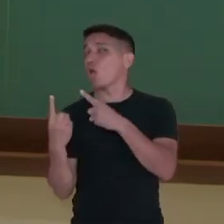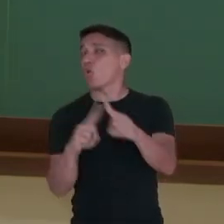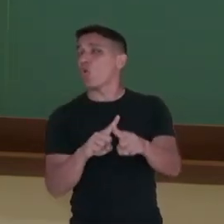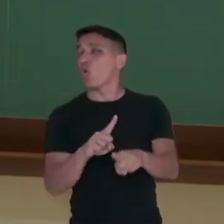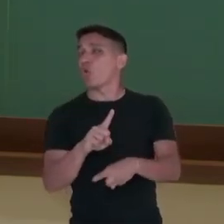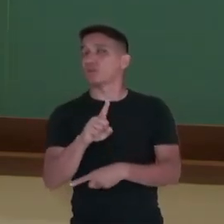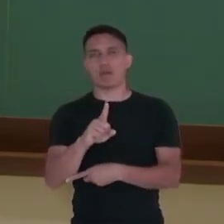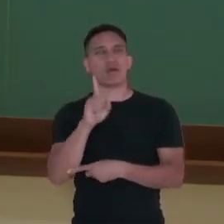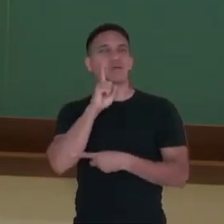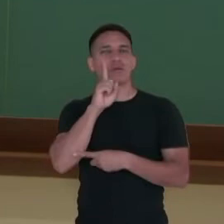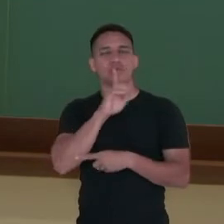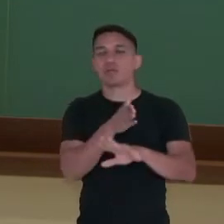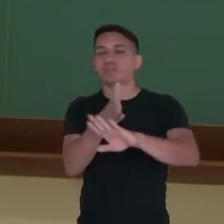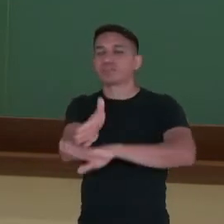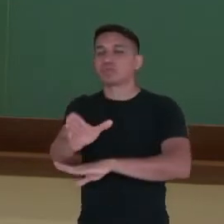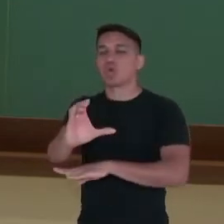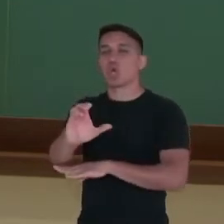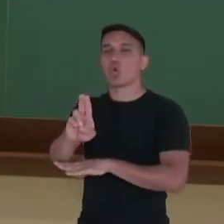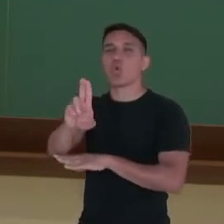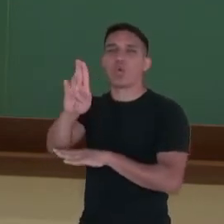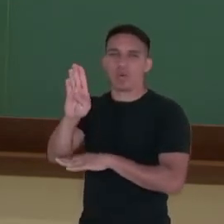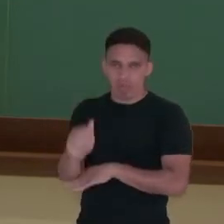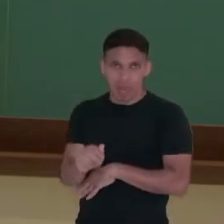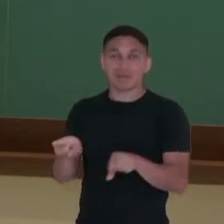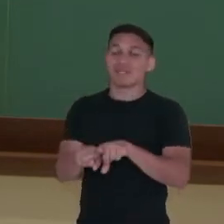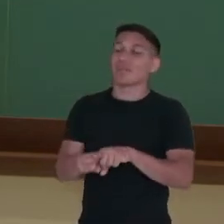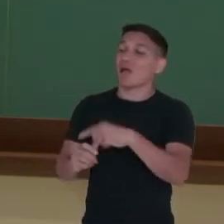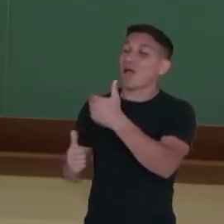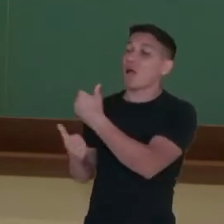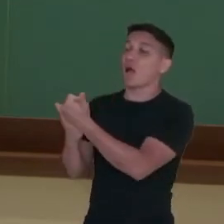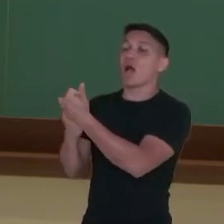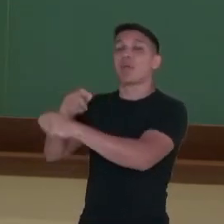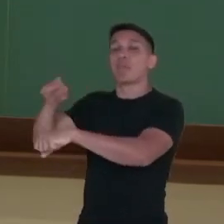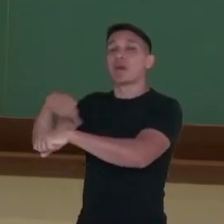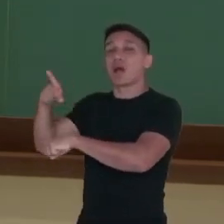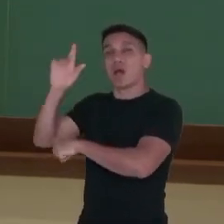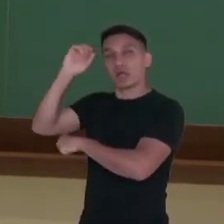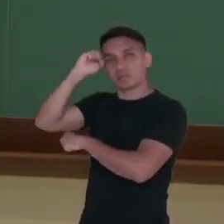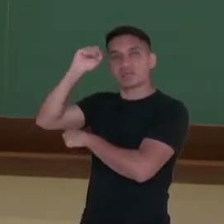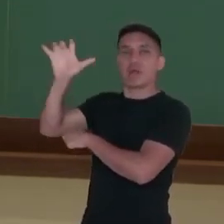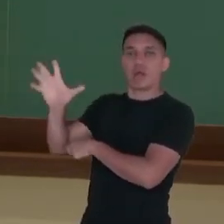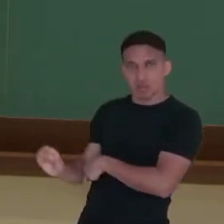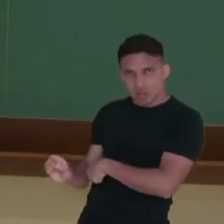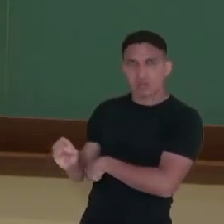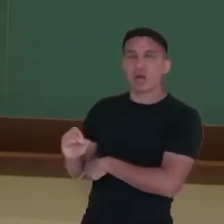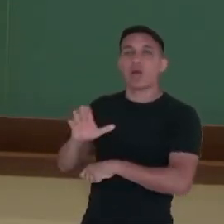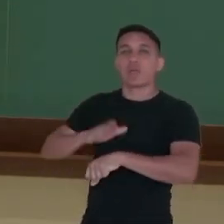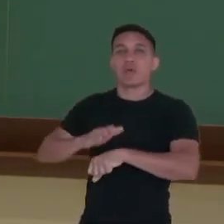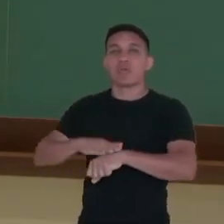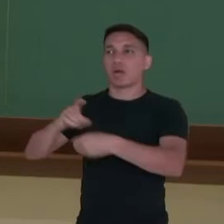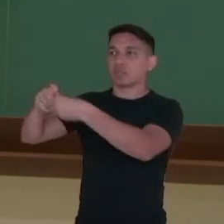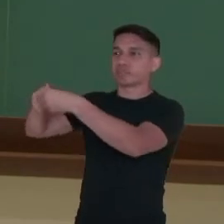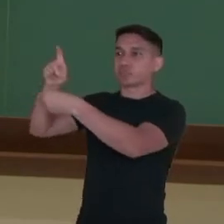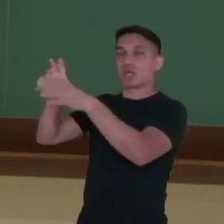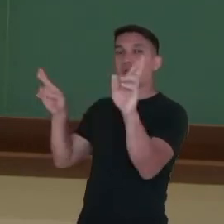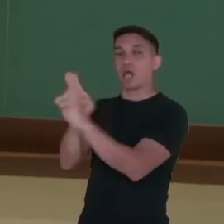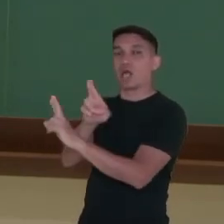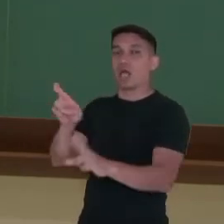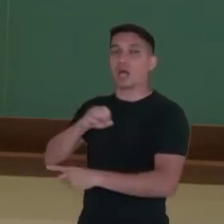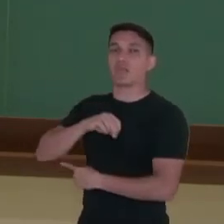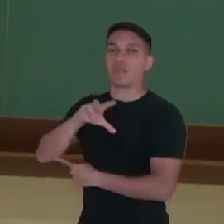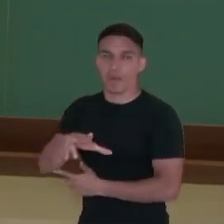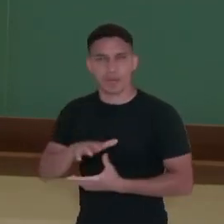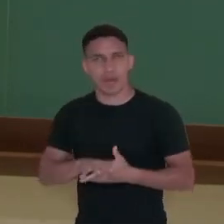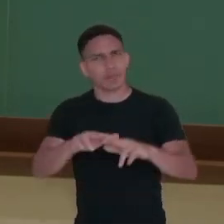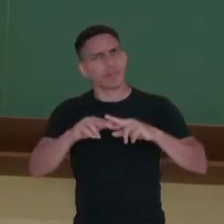Cuba e apoiou os países africanos que estavam conseguindo suas independências em relação a Portugal. Então,